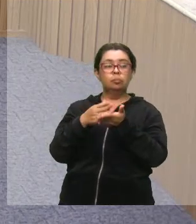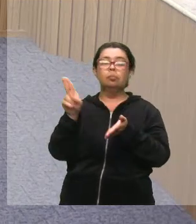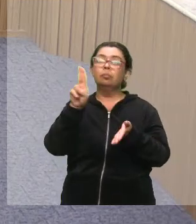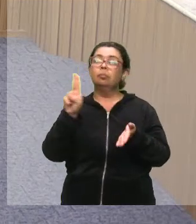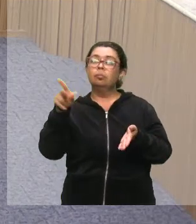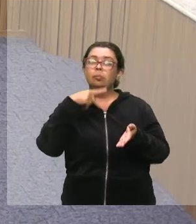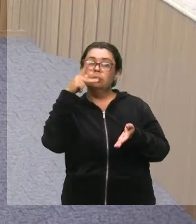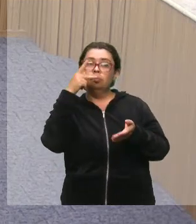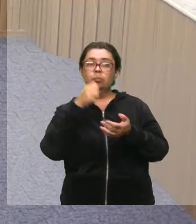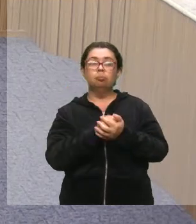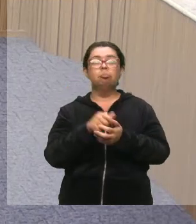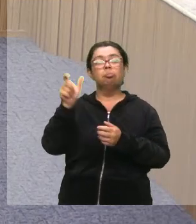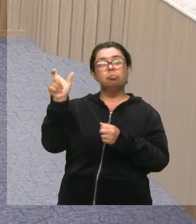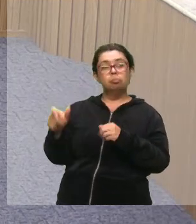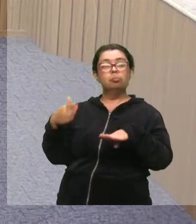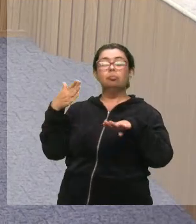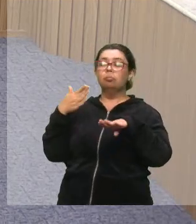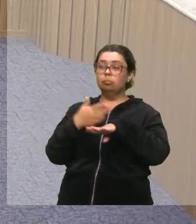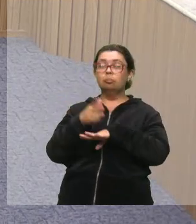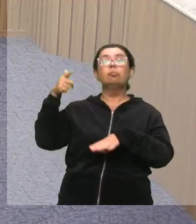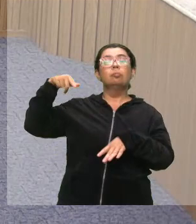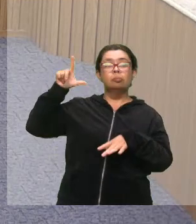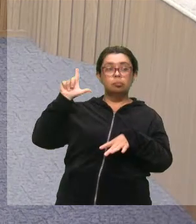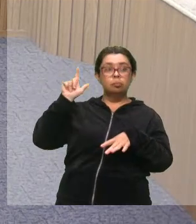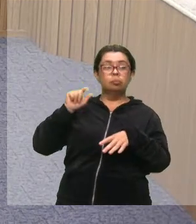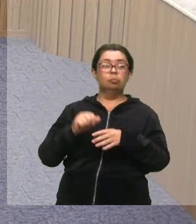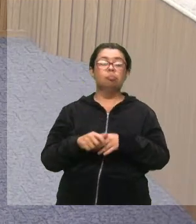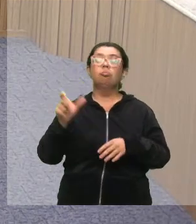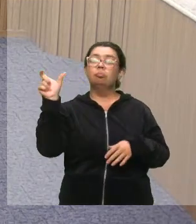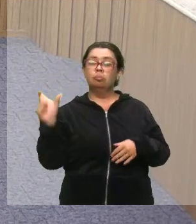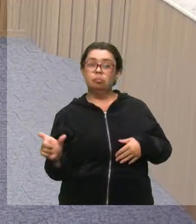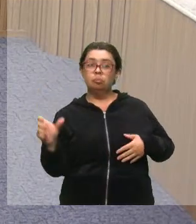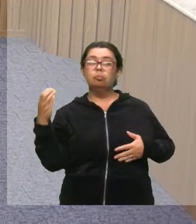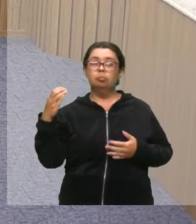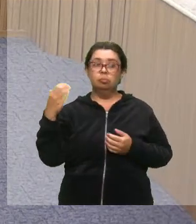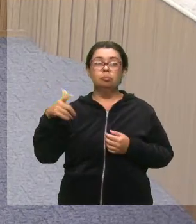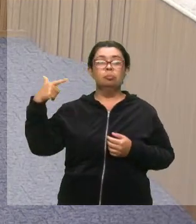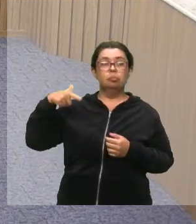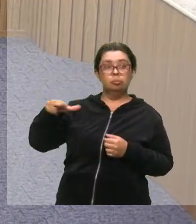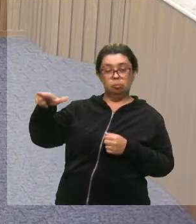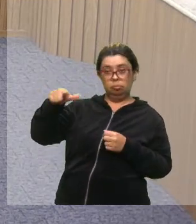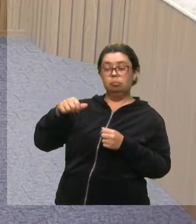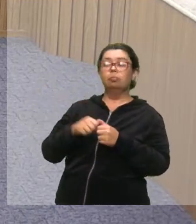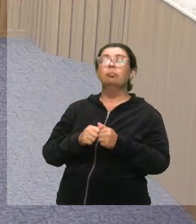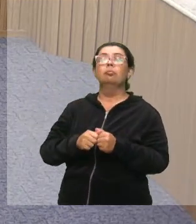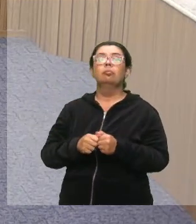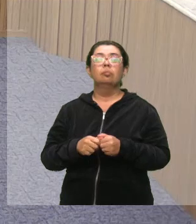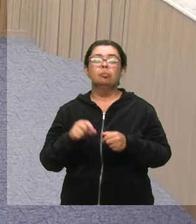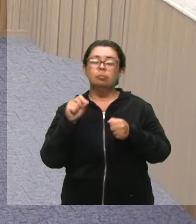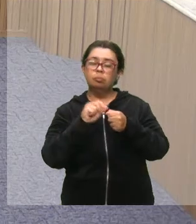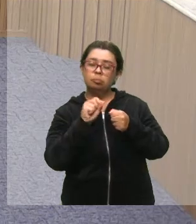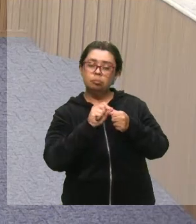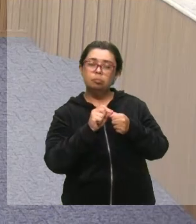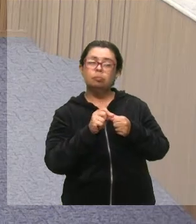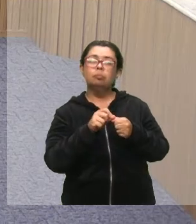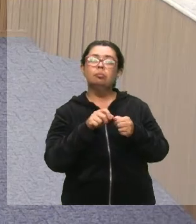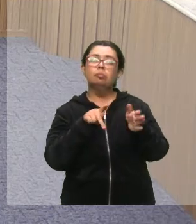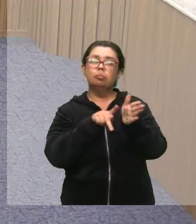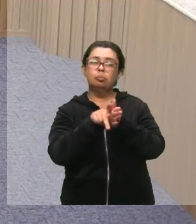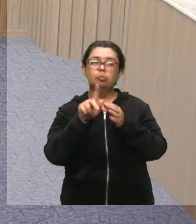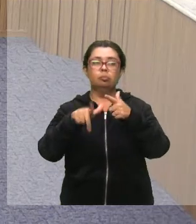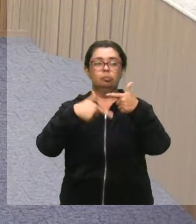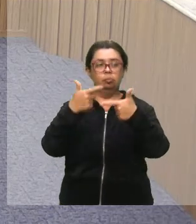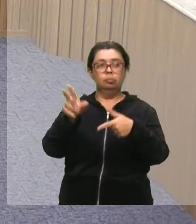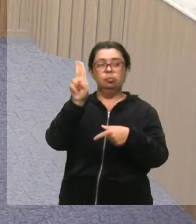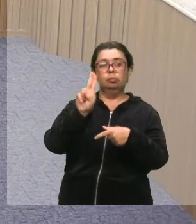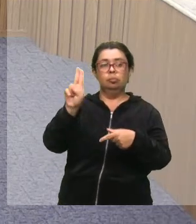palavras pelos participantes inscritos previamente. Os interessados, por favor, se dirijam até a recepção para formular as perguntas. Após o